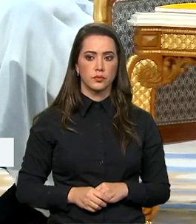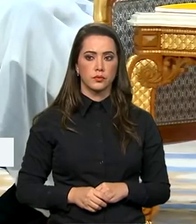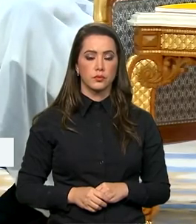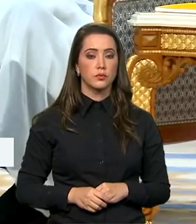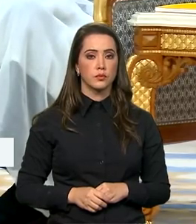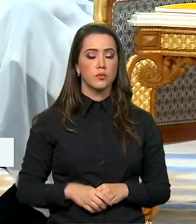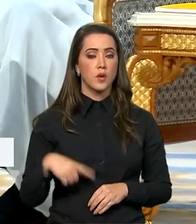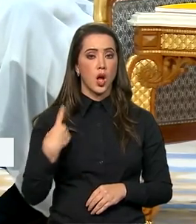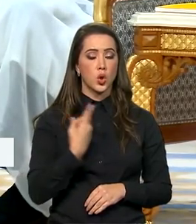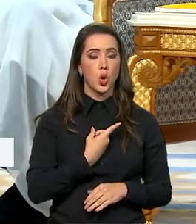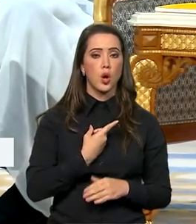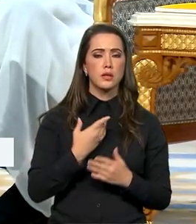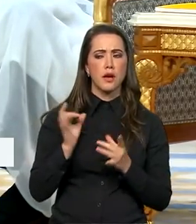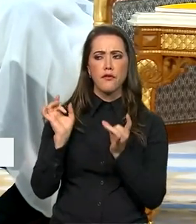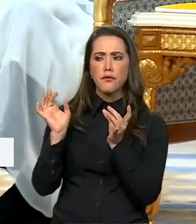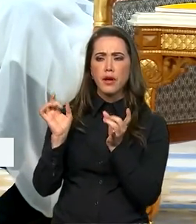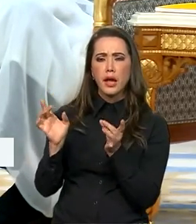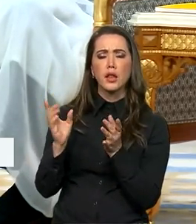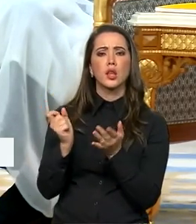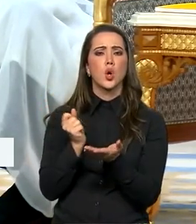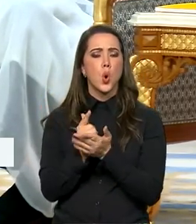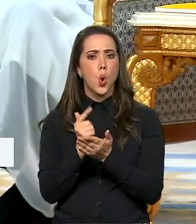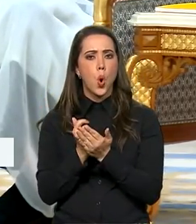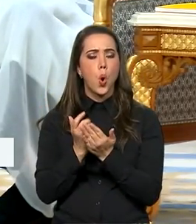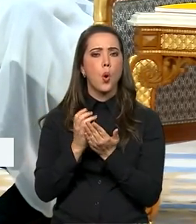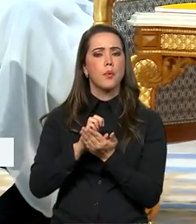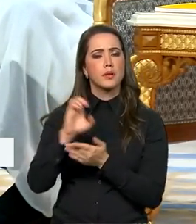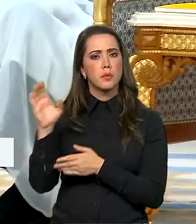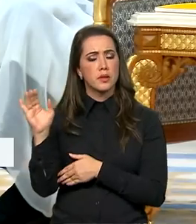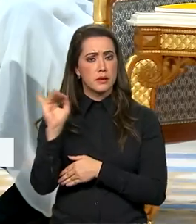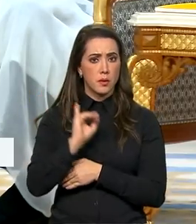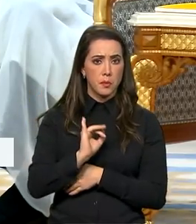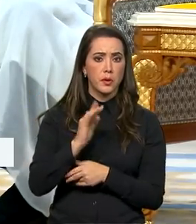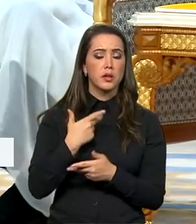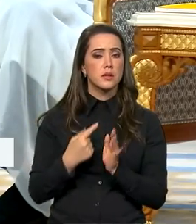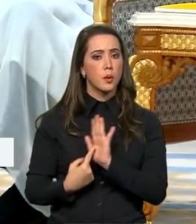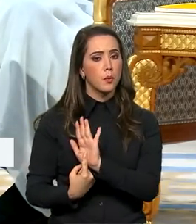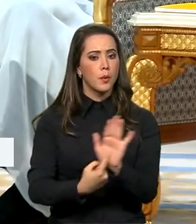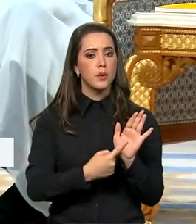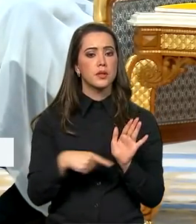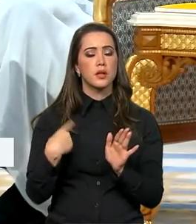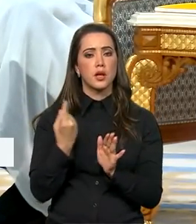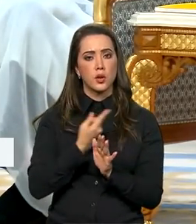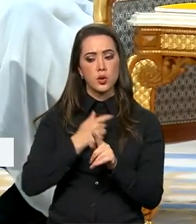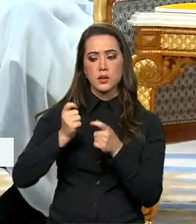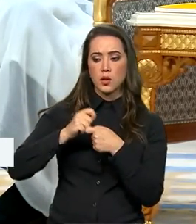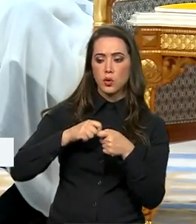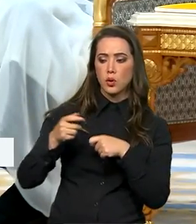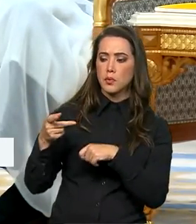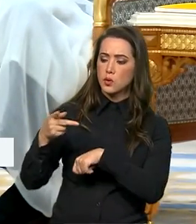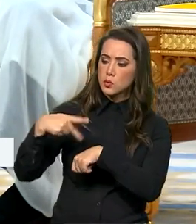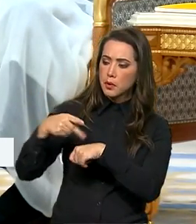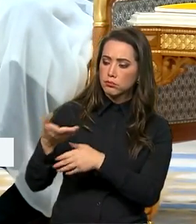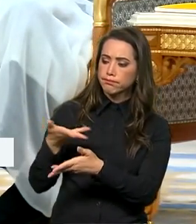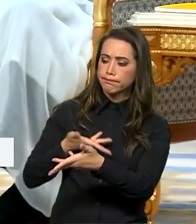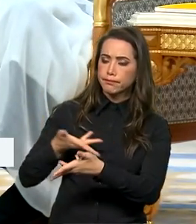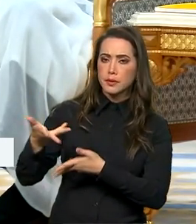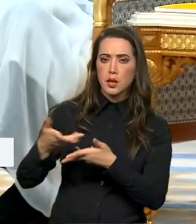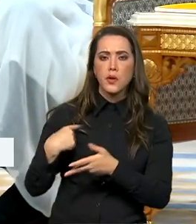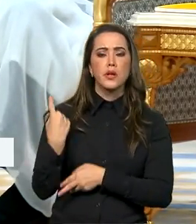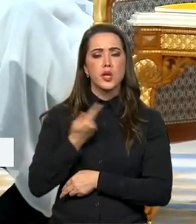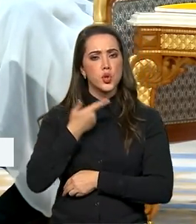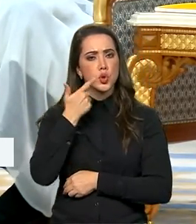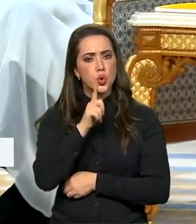Nossa balança comercial revela que temos economias complementares e que conseguimos criar um ambiente